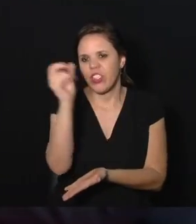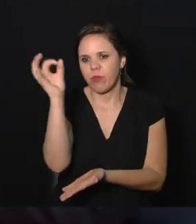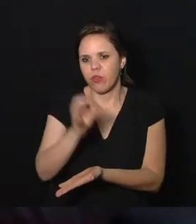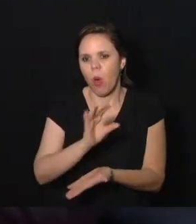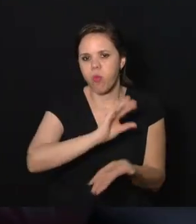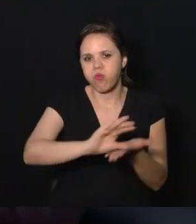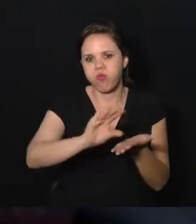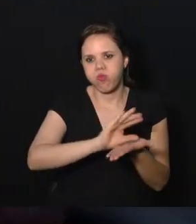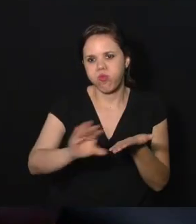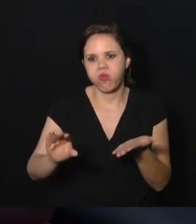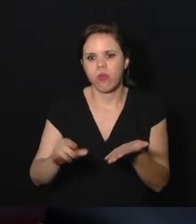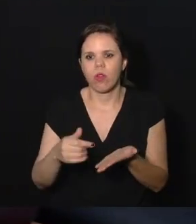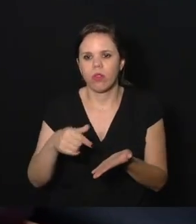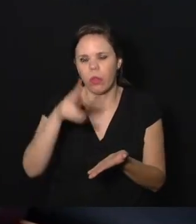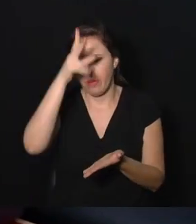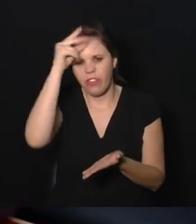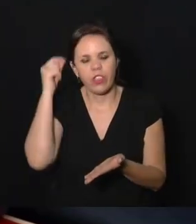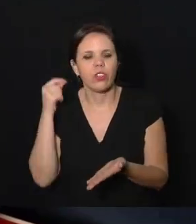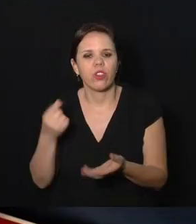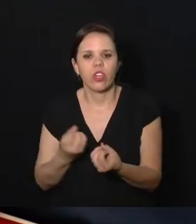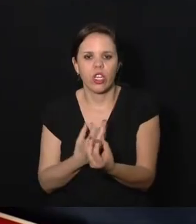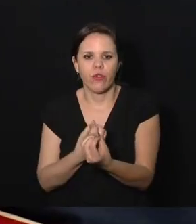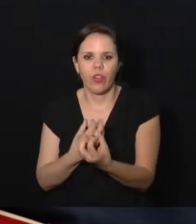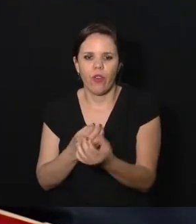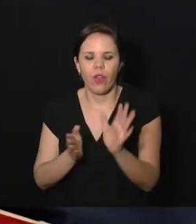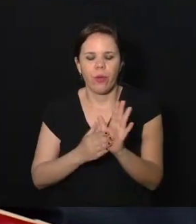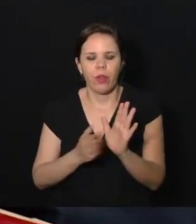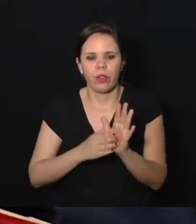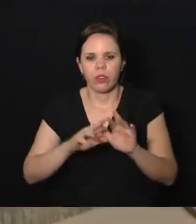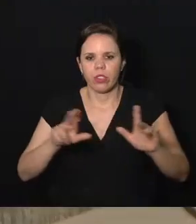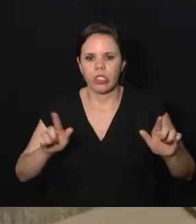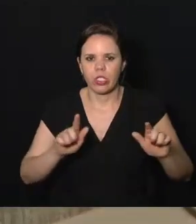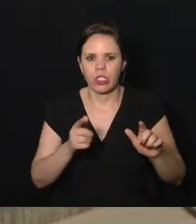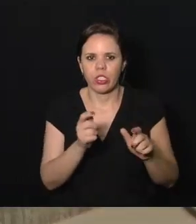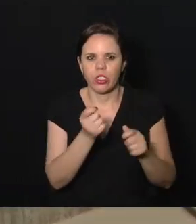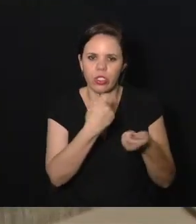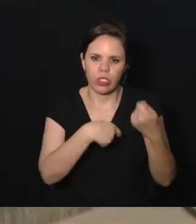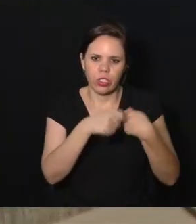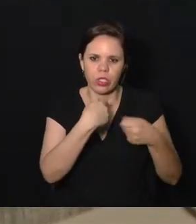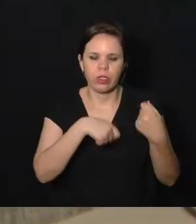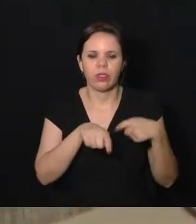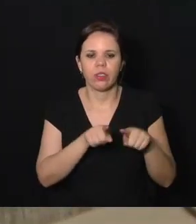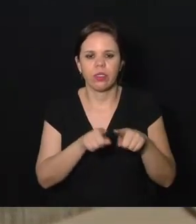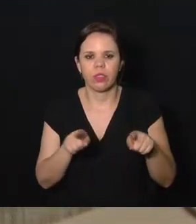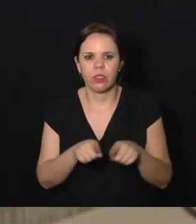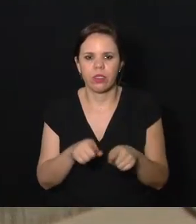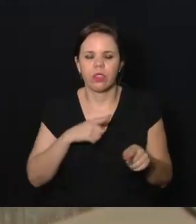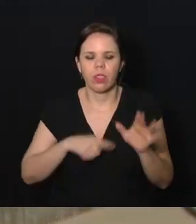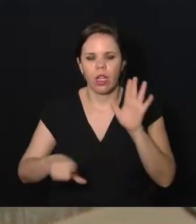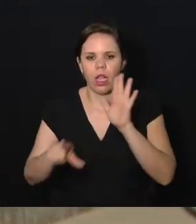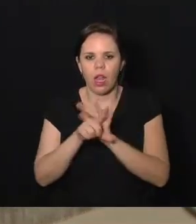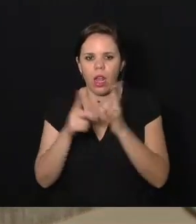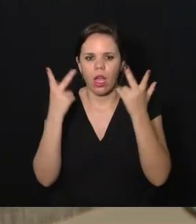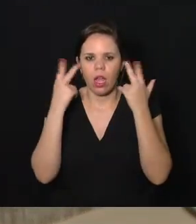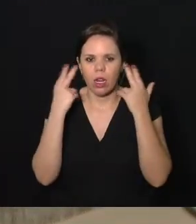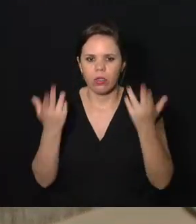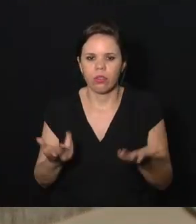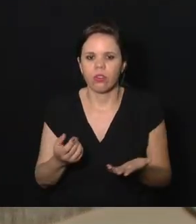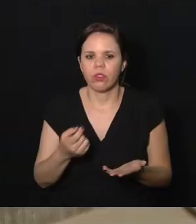orçamento municipal devem prestar informações sobre suas propostas de gestão. Esse projeto de emenda à Lei Orgânica do Município, é um